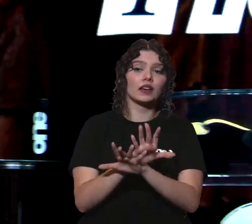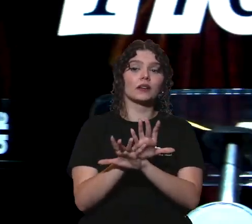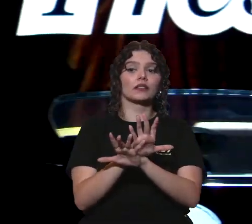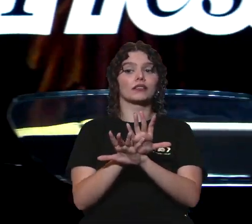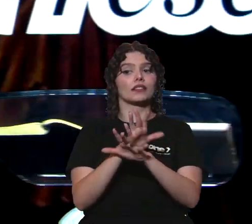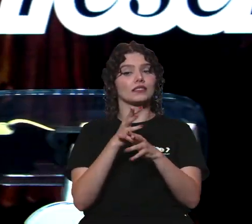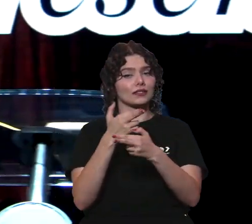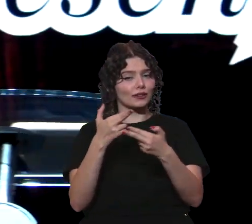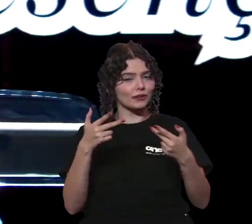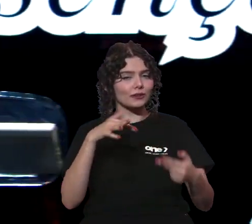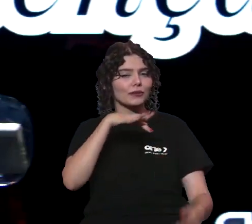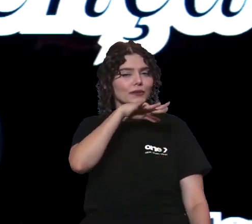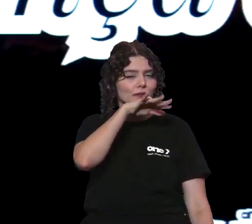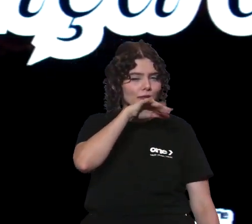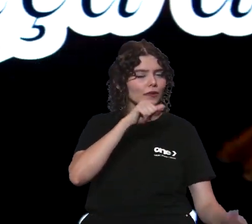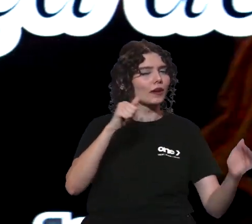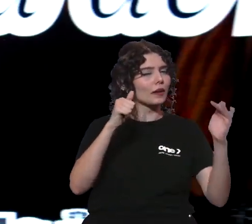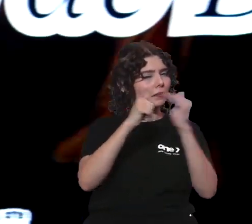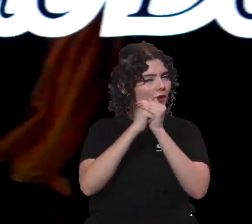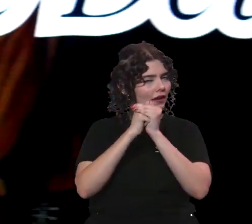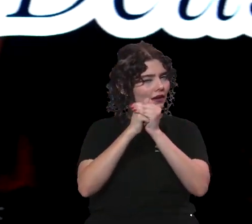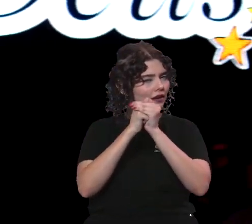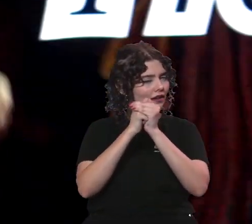Amém? Amém ou não?